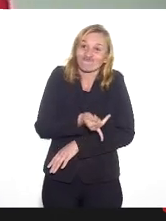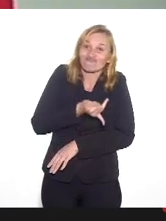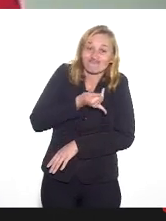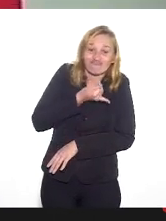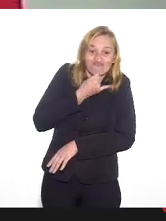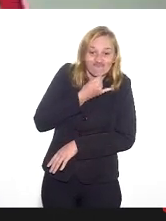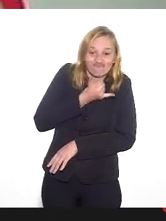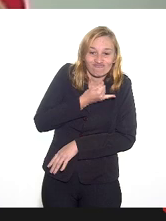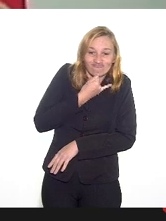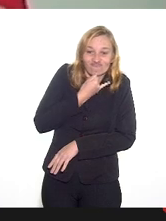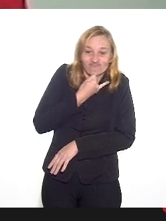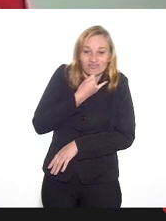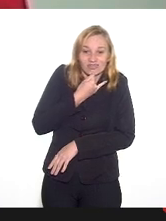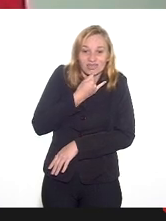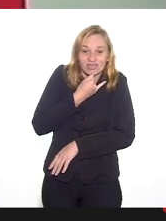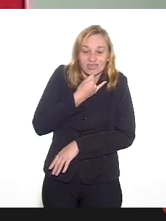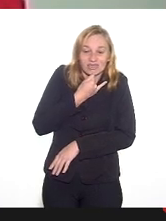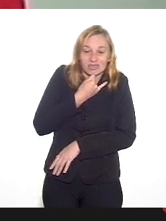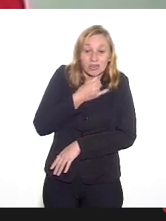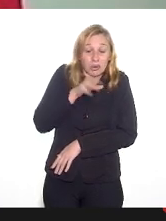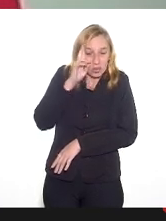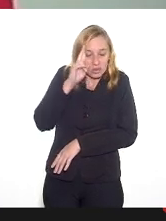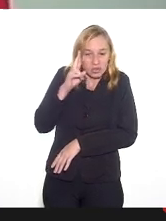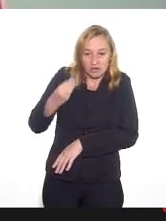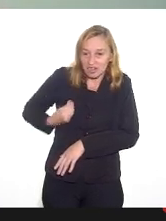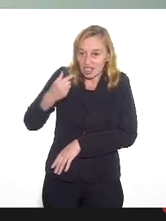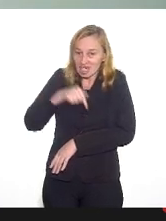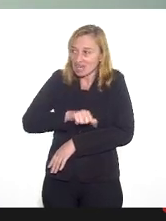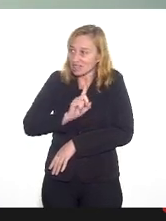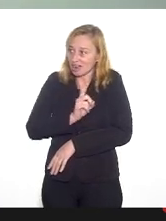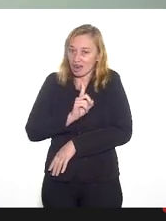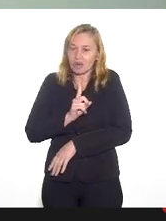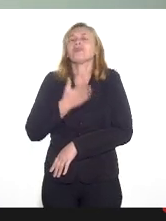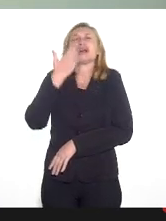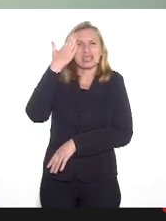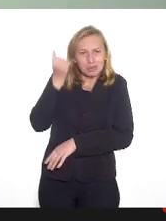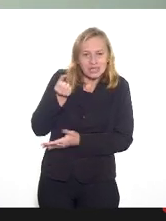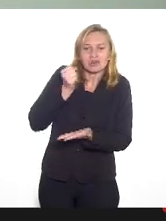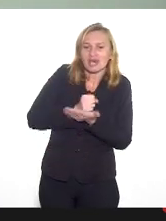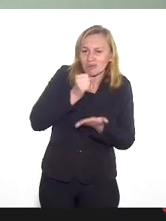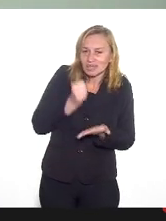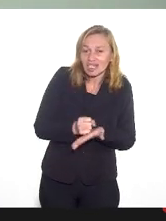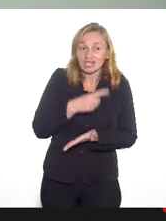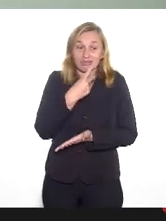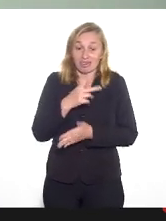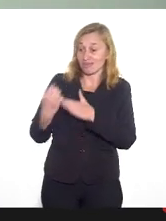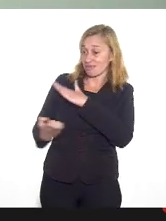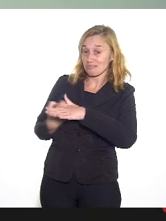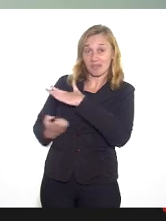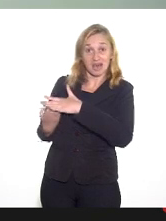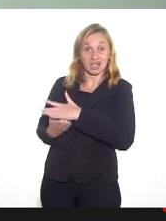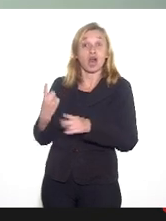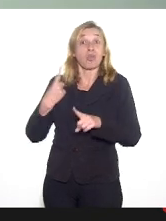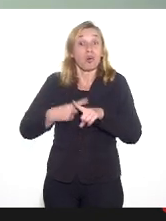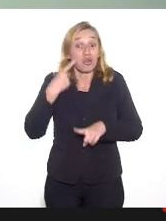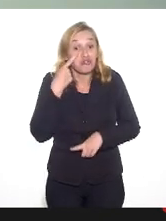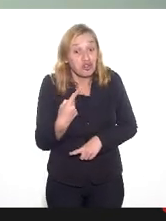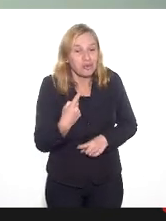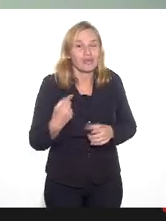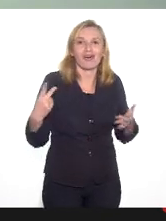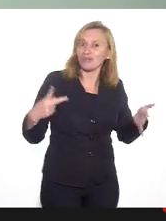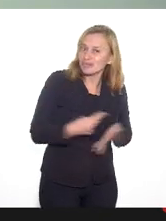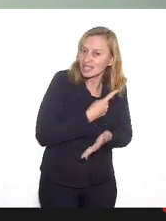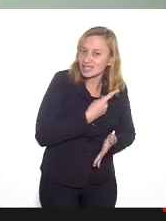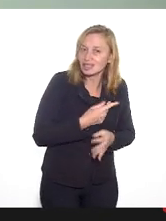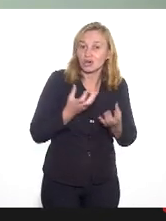Lamentavelmente, Vossa Excelência ainda não estava nesta casa, mas eu sei o que é a contratação dessas empresas, porque vi o que aconteceu